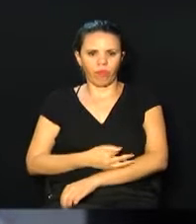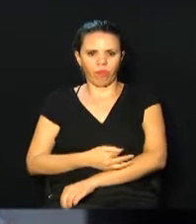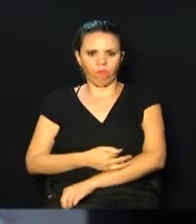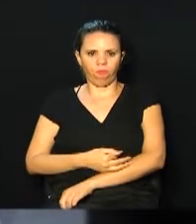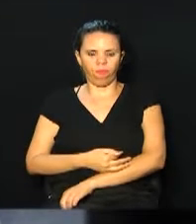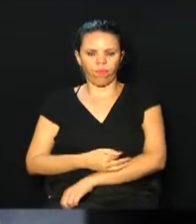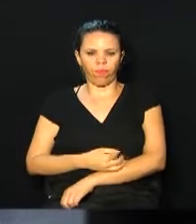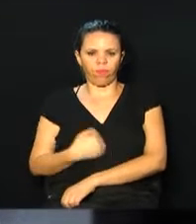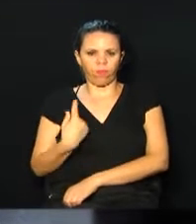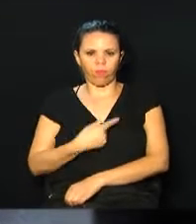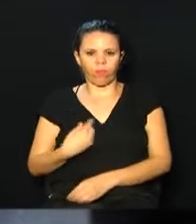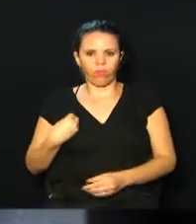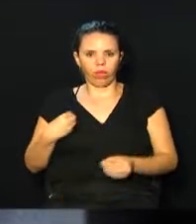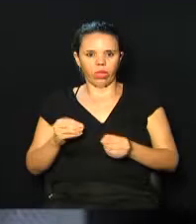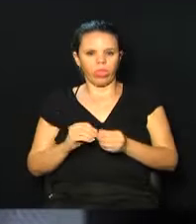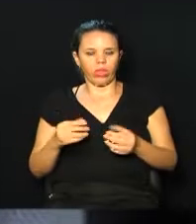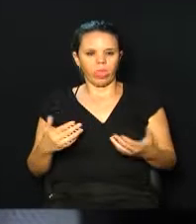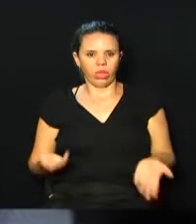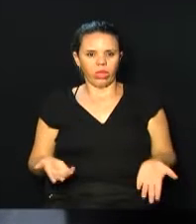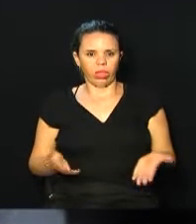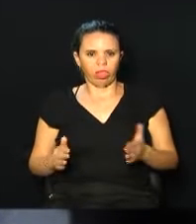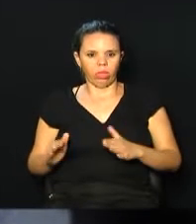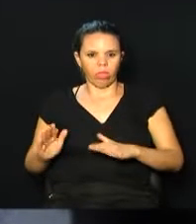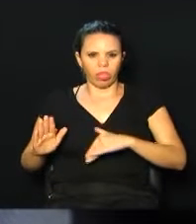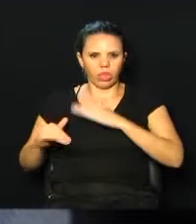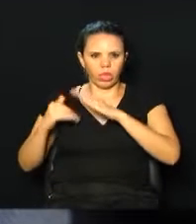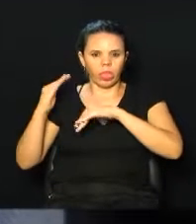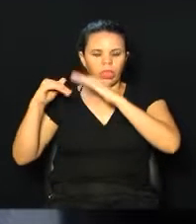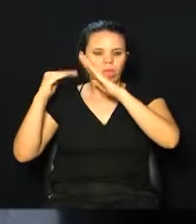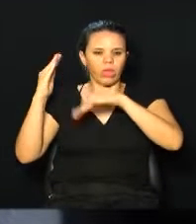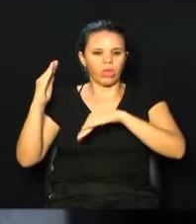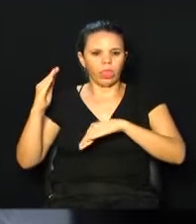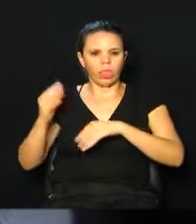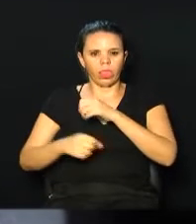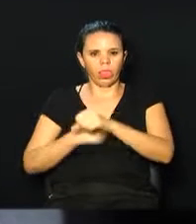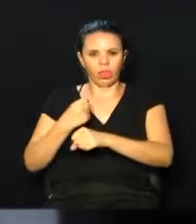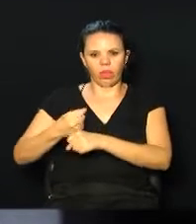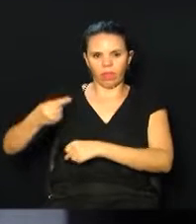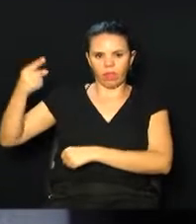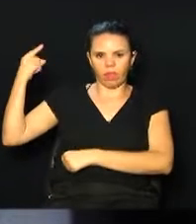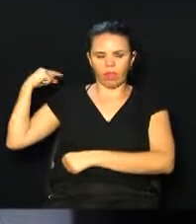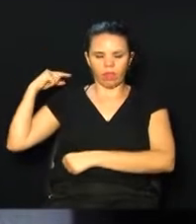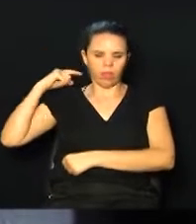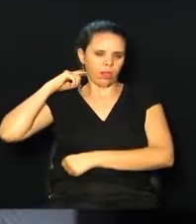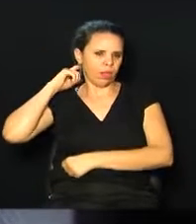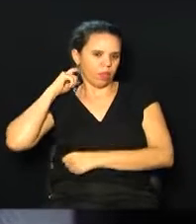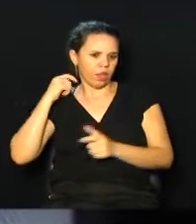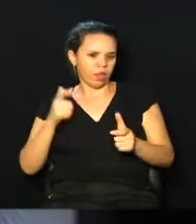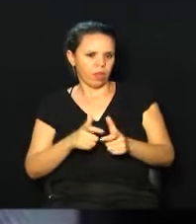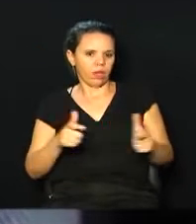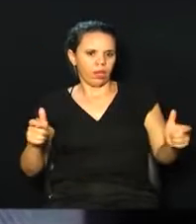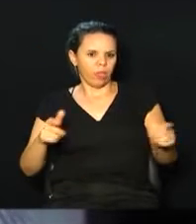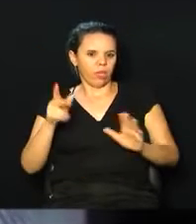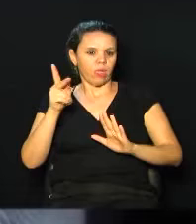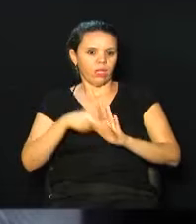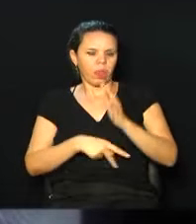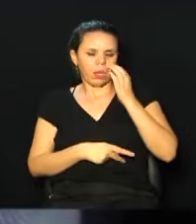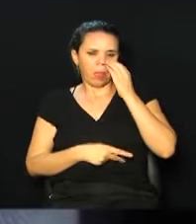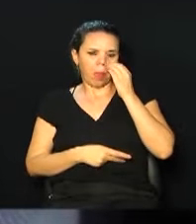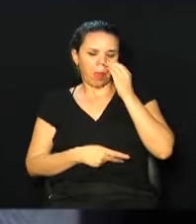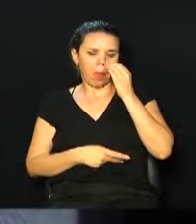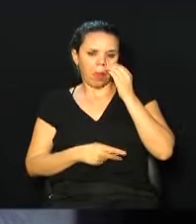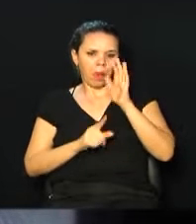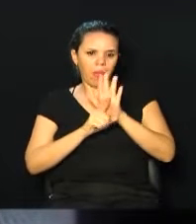Então, o que nós estamos fazendo? Estamos desenvolvendo, desde o ano passado, um grandioso projeto de